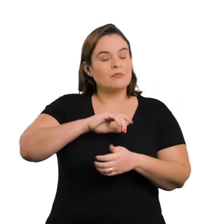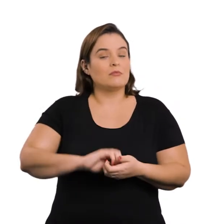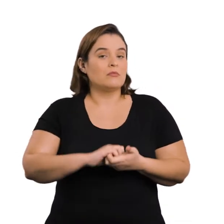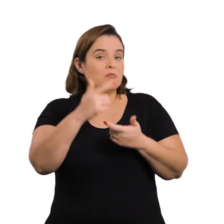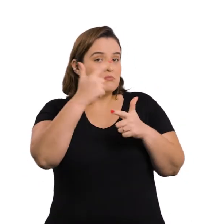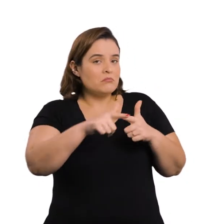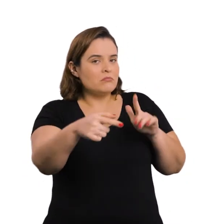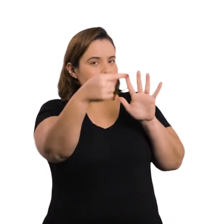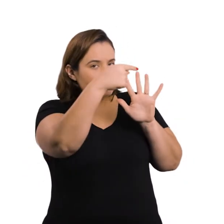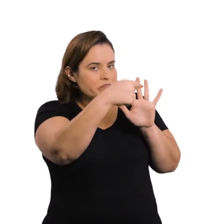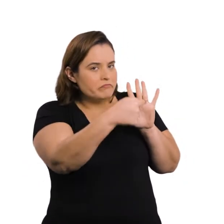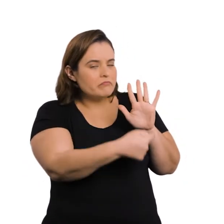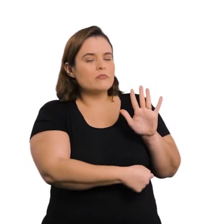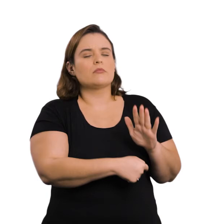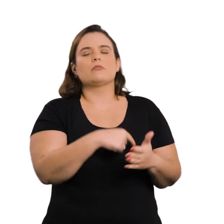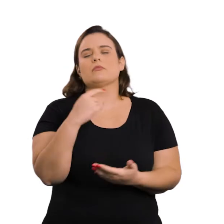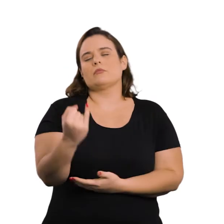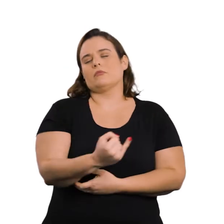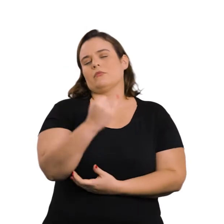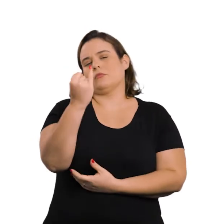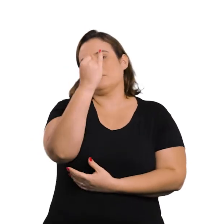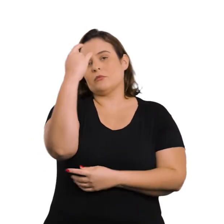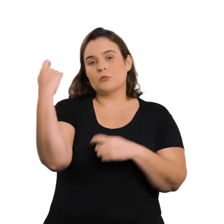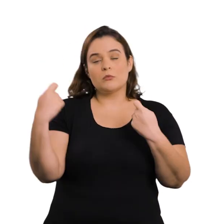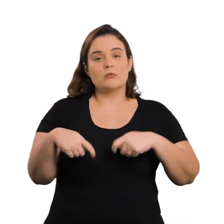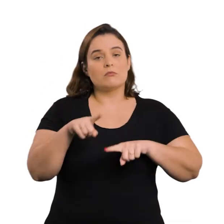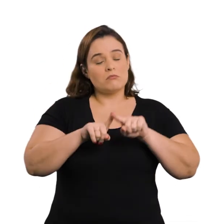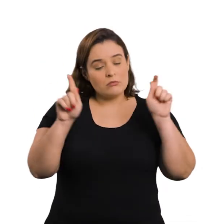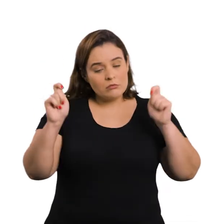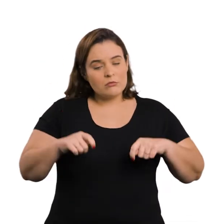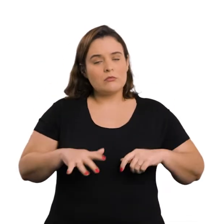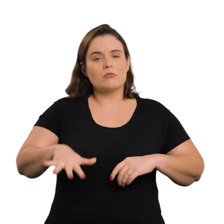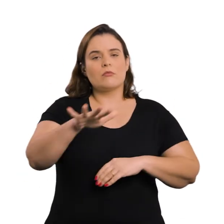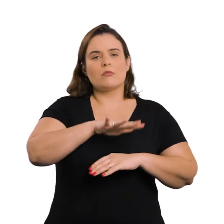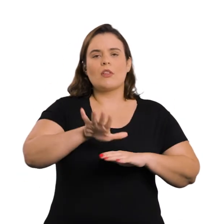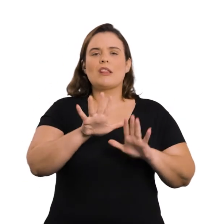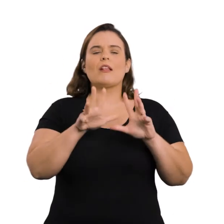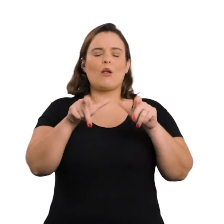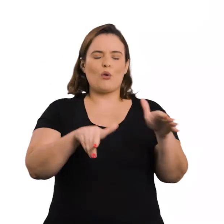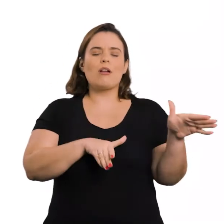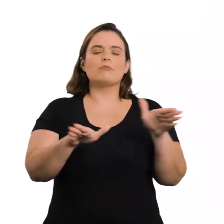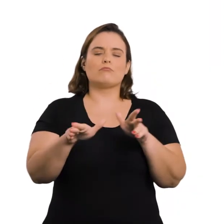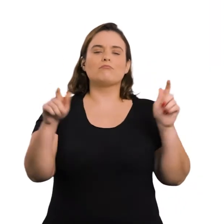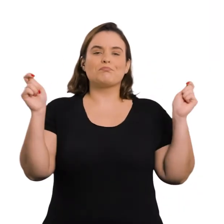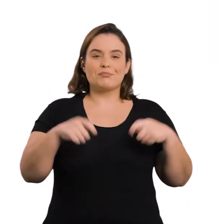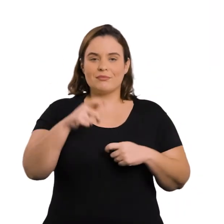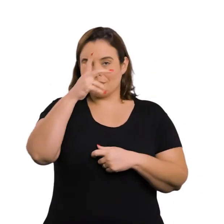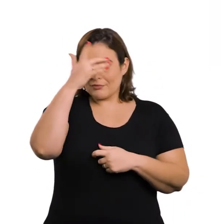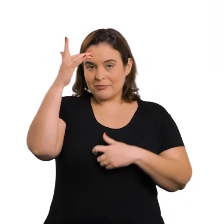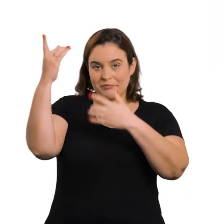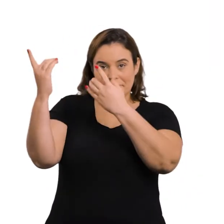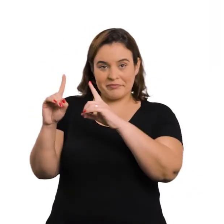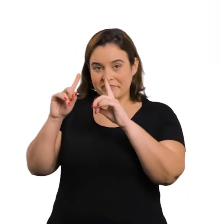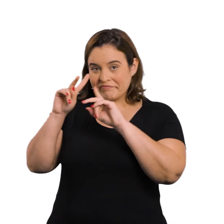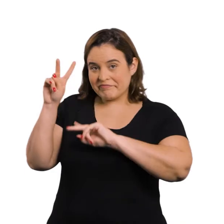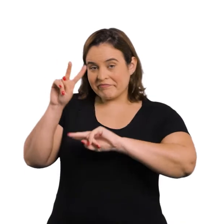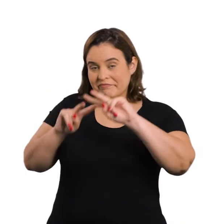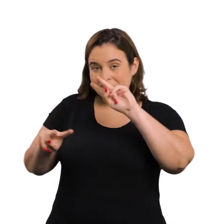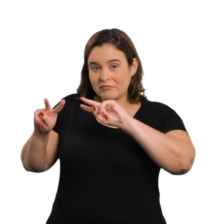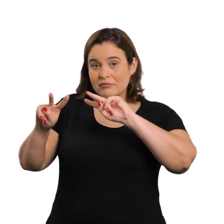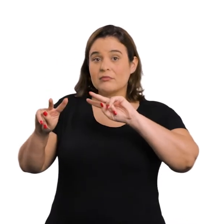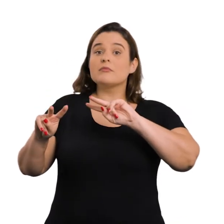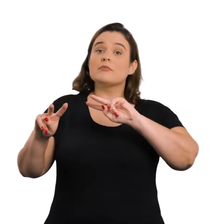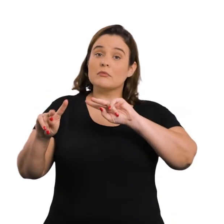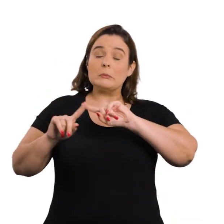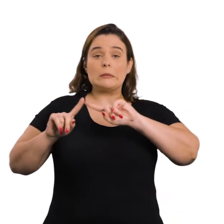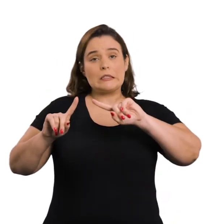inclusiva. Estas questões são muito importantes, porque se pode construir um ambiente totalmente acessível para pessoas com